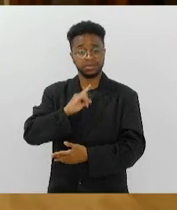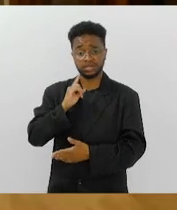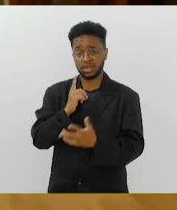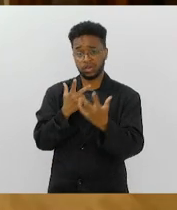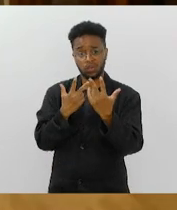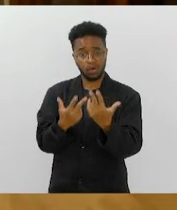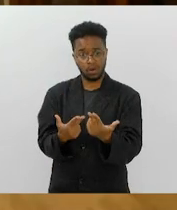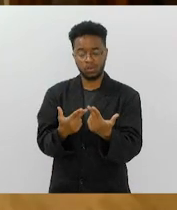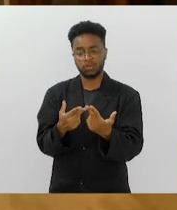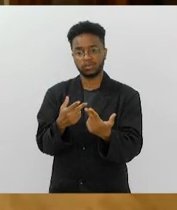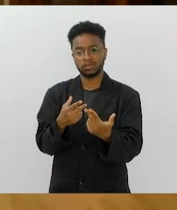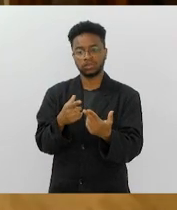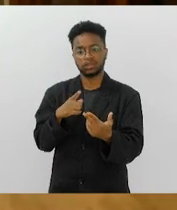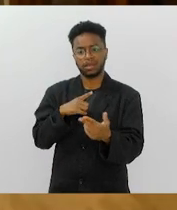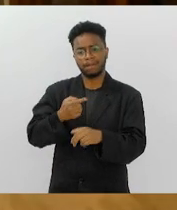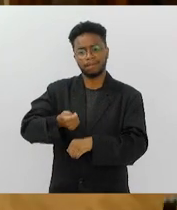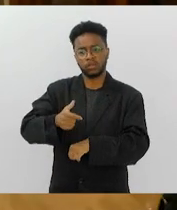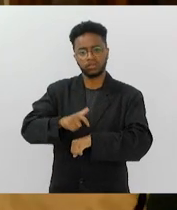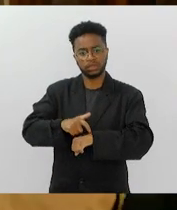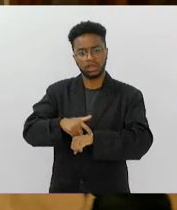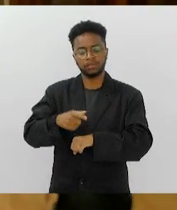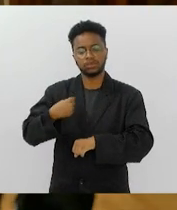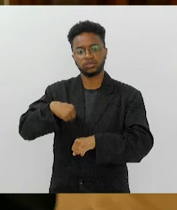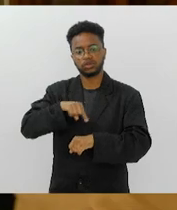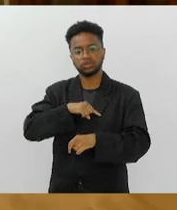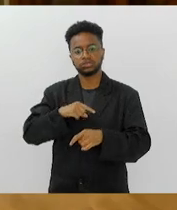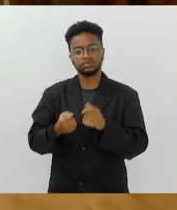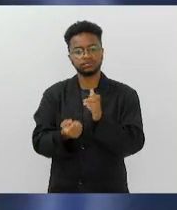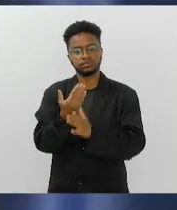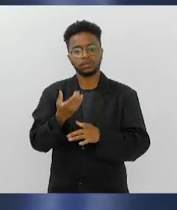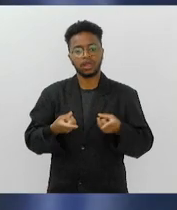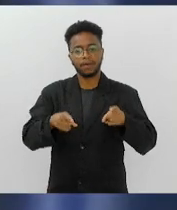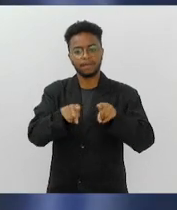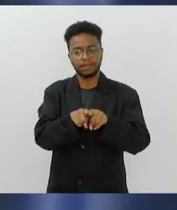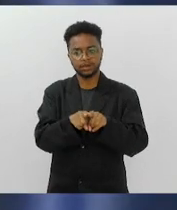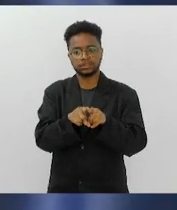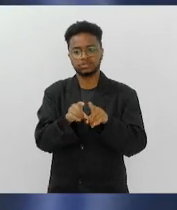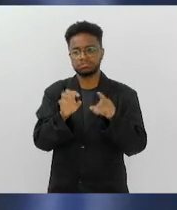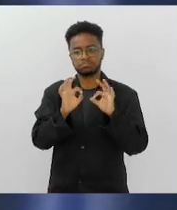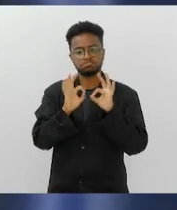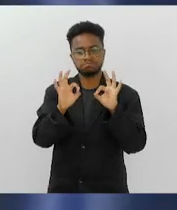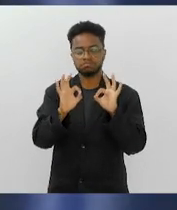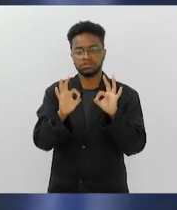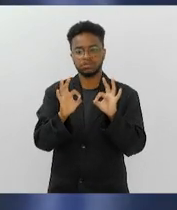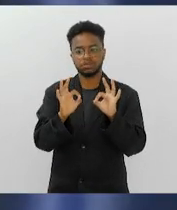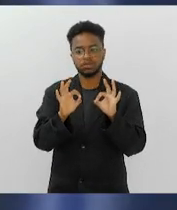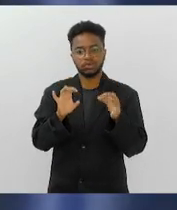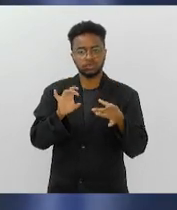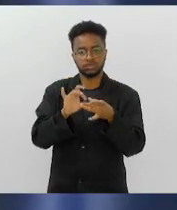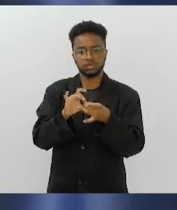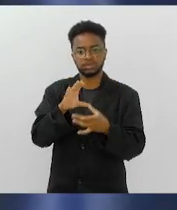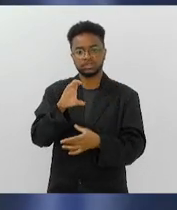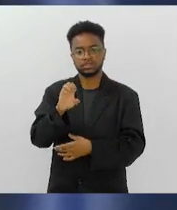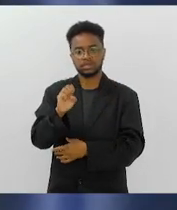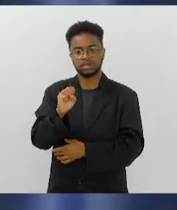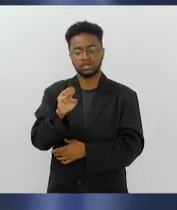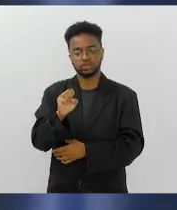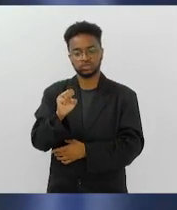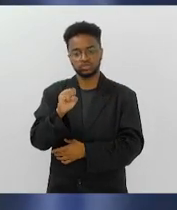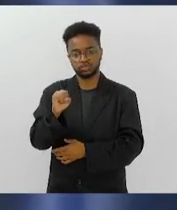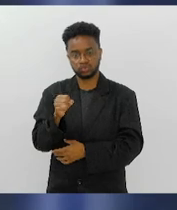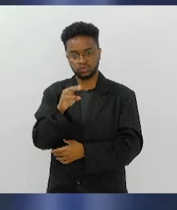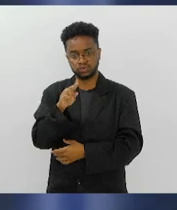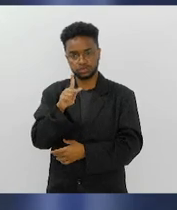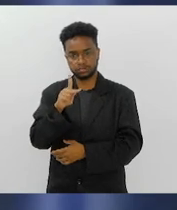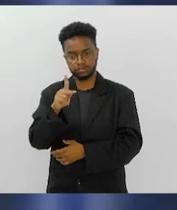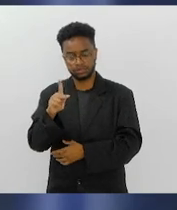Nós, recentemente, né, fizemos uma parceria muito, tem sido muito exitosa, entre a Sejusf e a Secretaria de Estado de Educação, que é representada